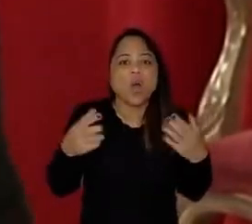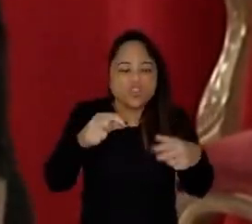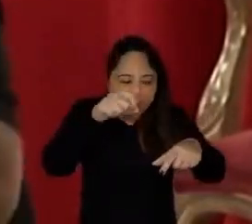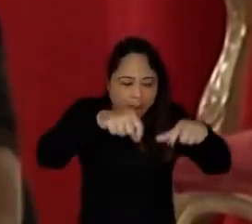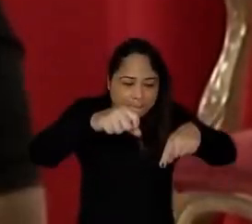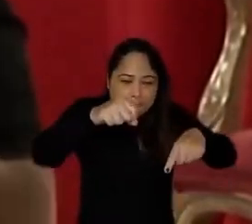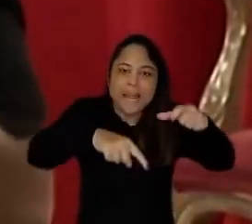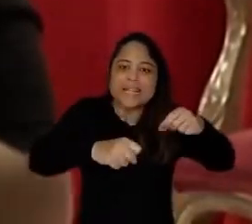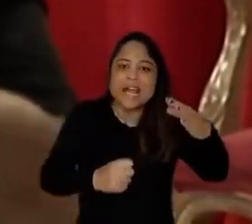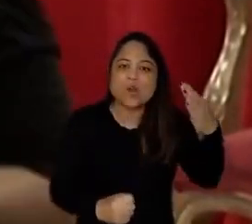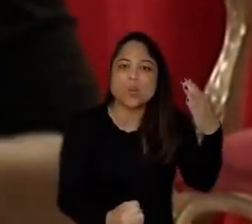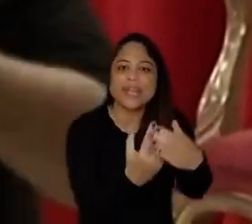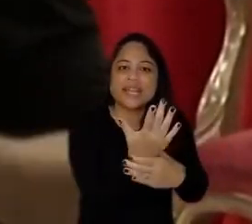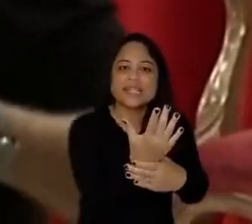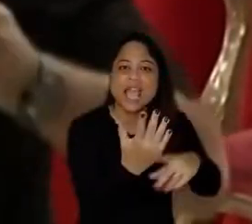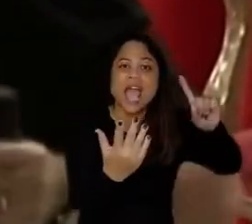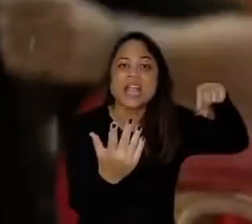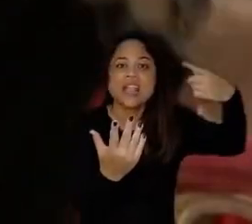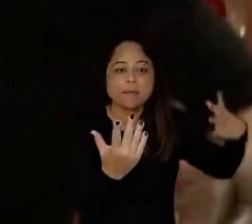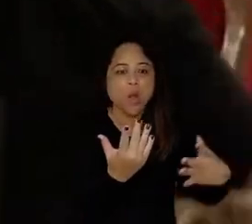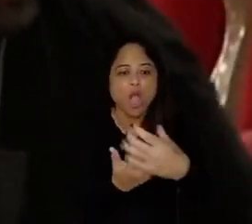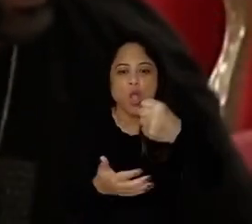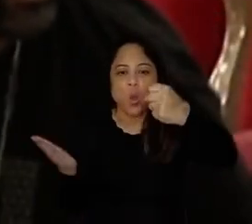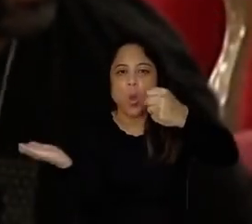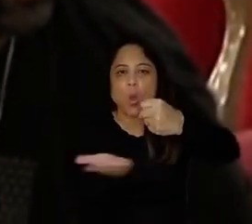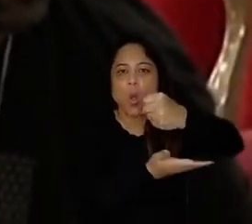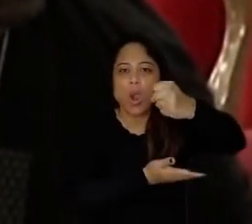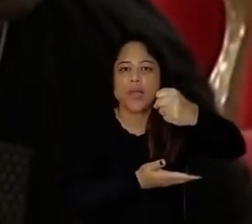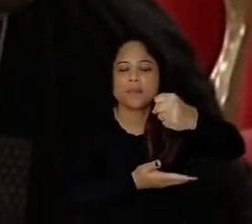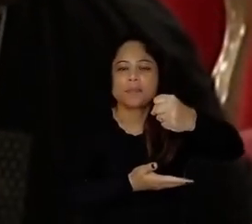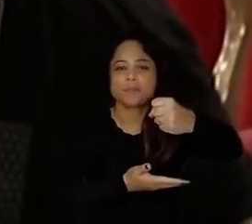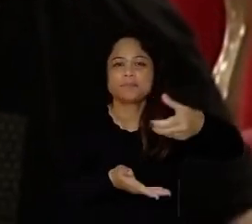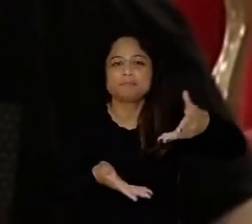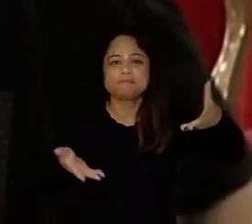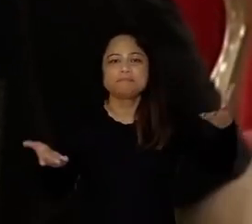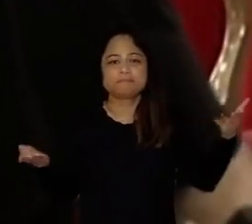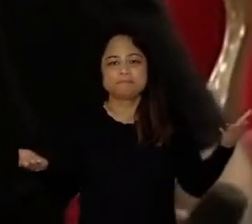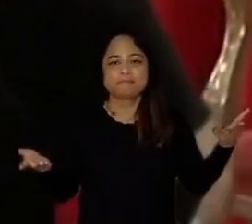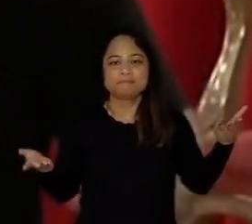para colher amanhã. Não é hora de separar agora.